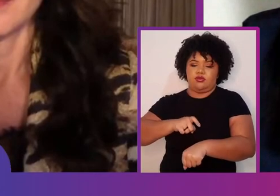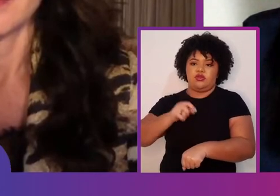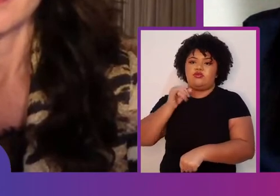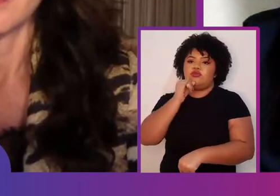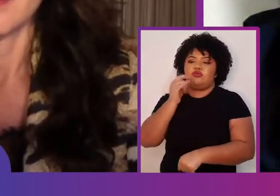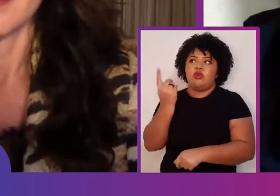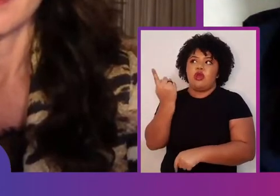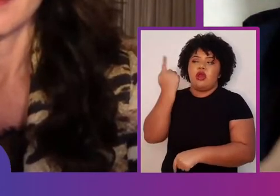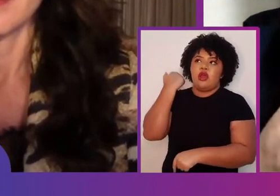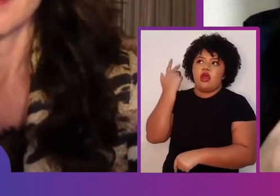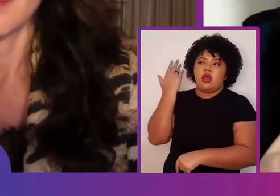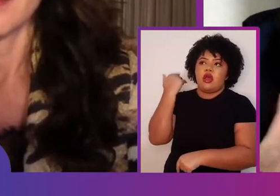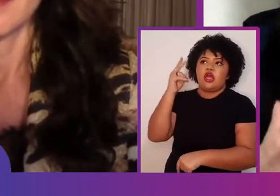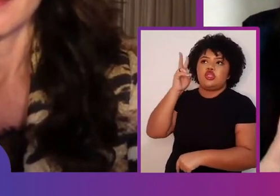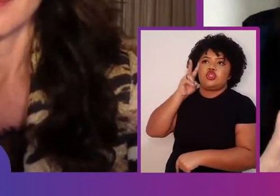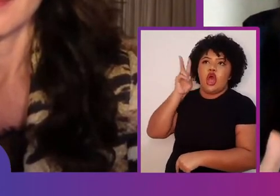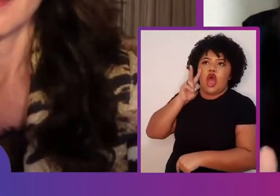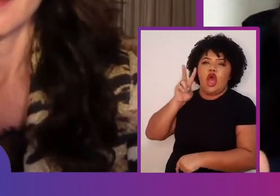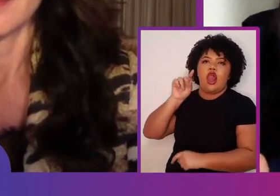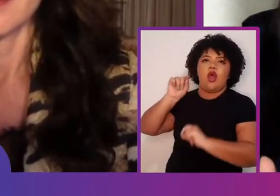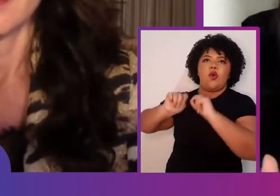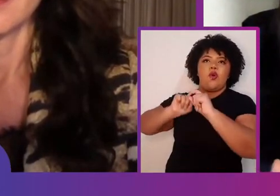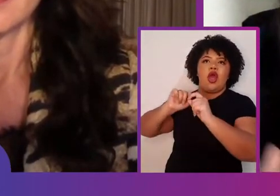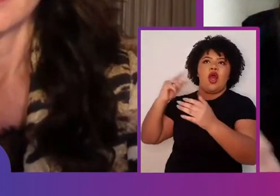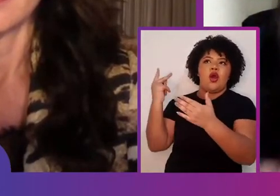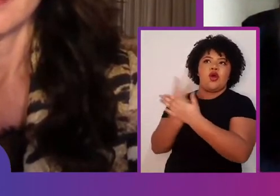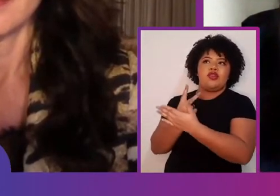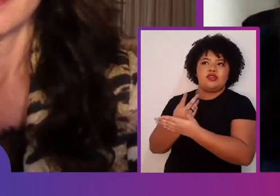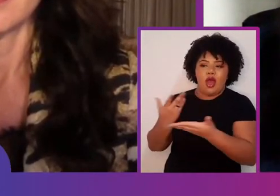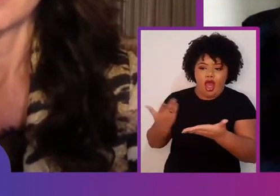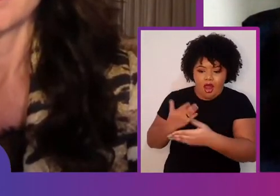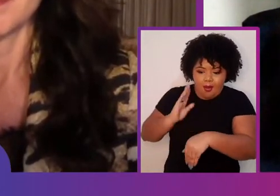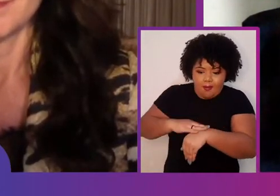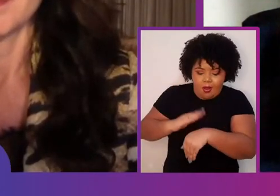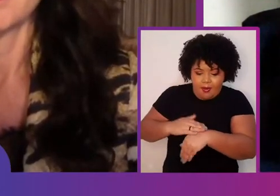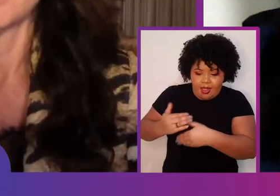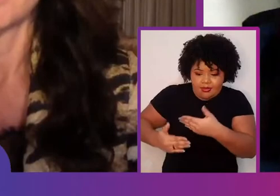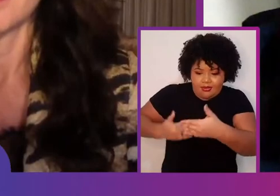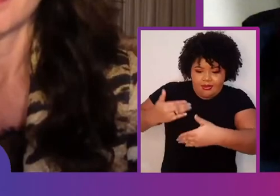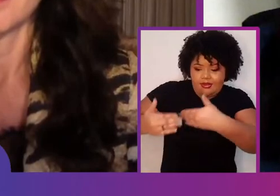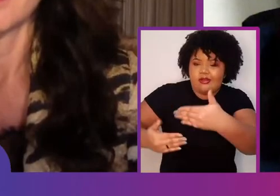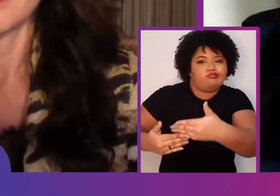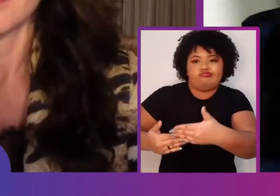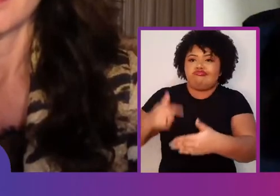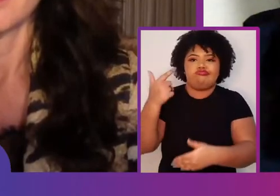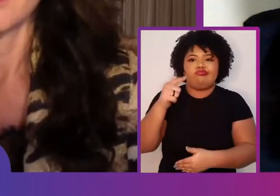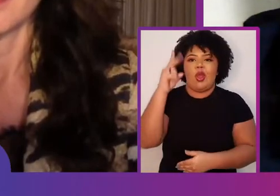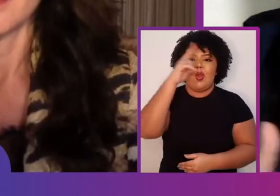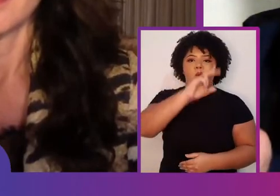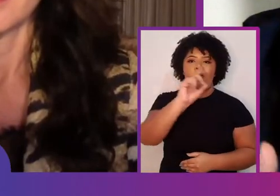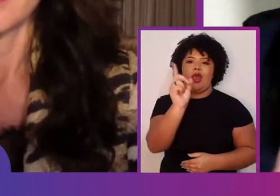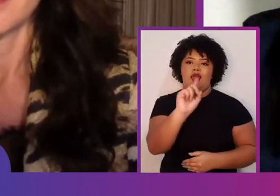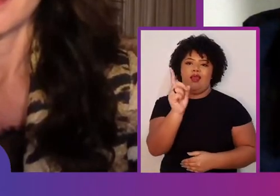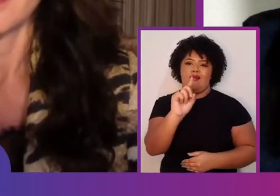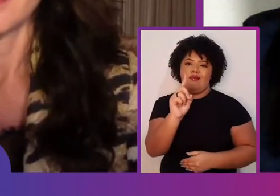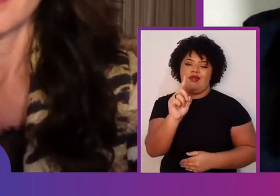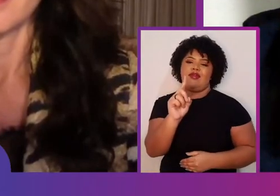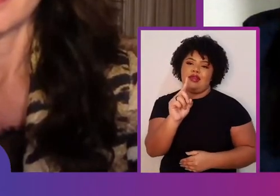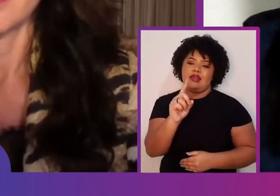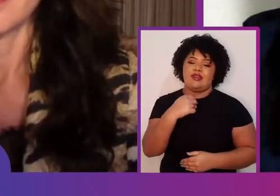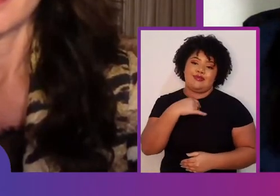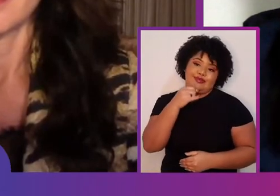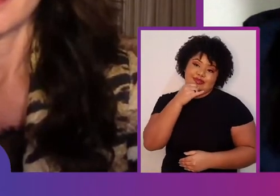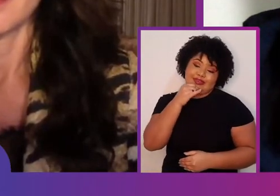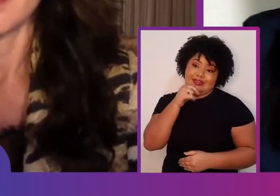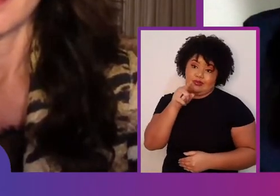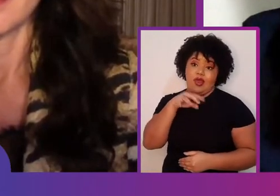já aconteceu com eles para ir mudando a forma como eles se comportam diante de determinados estímulos. Então, se você olhar um jacaré, ele